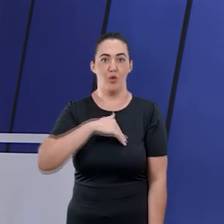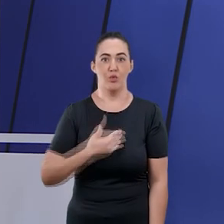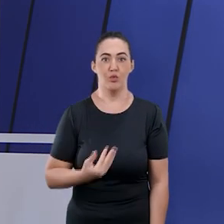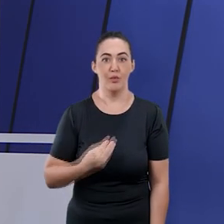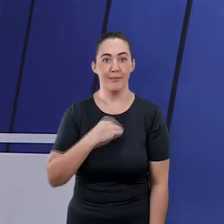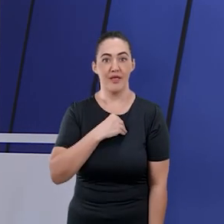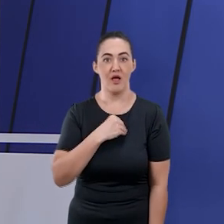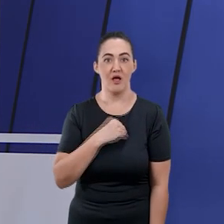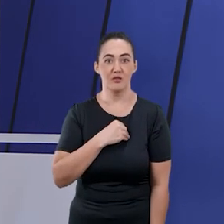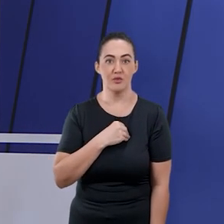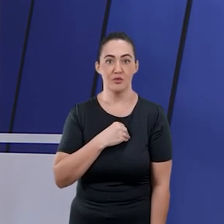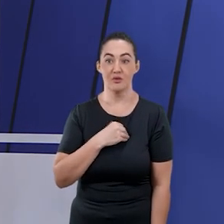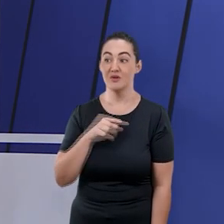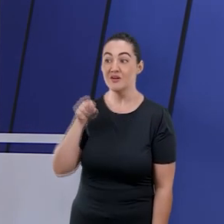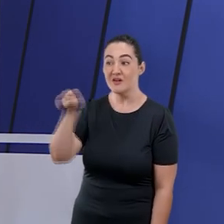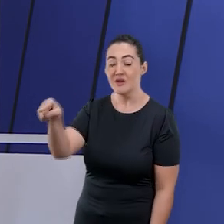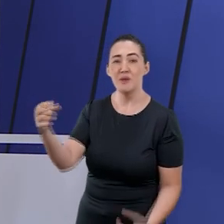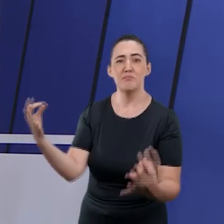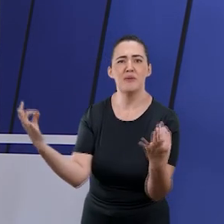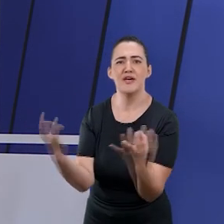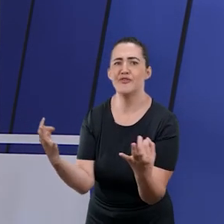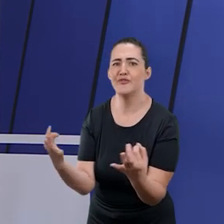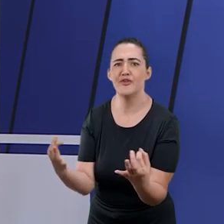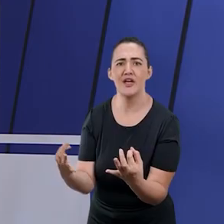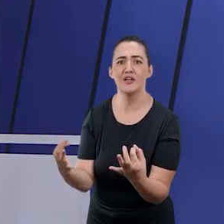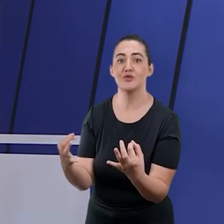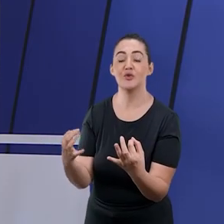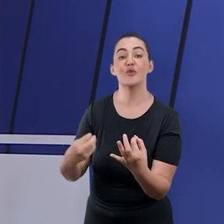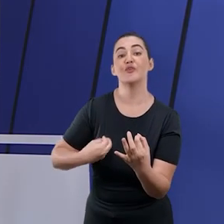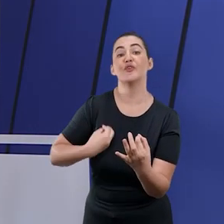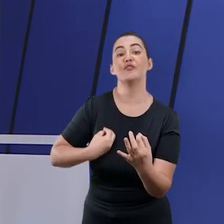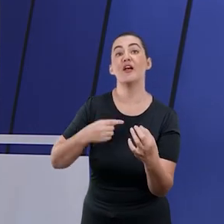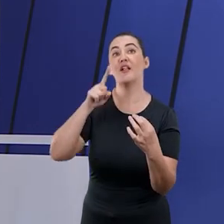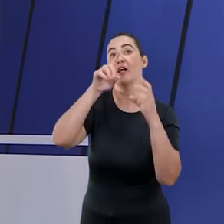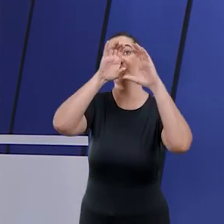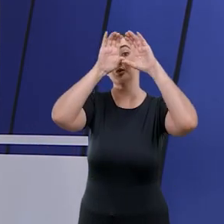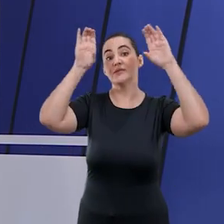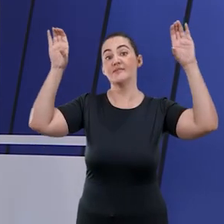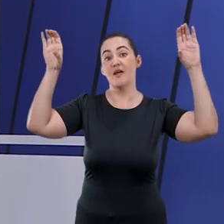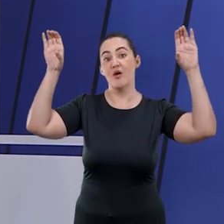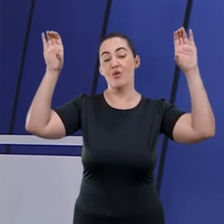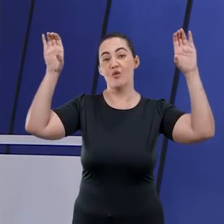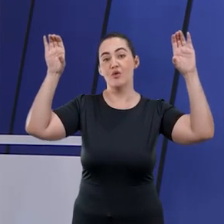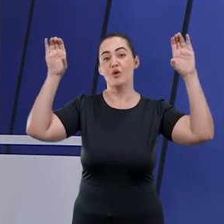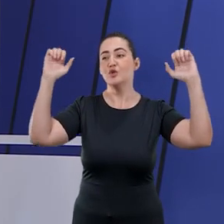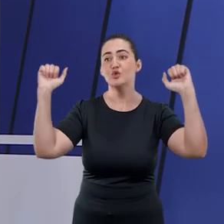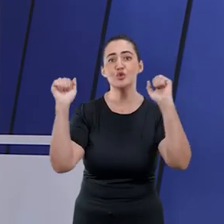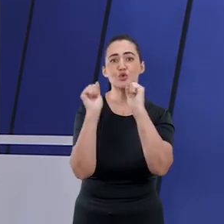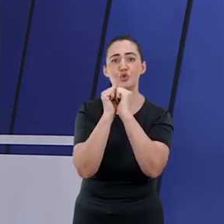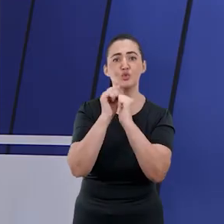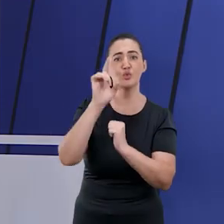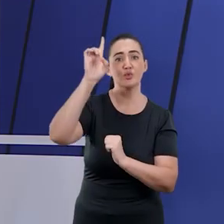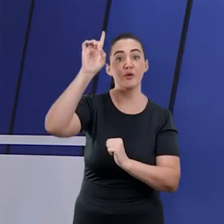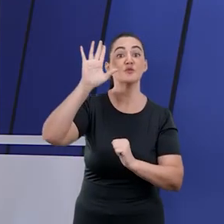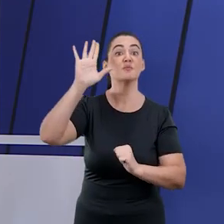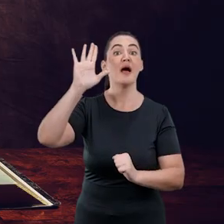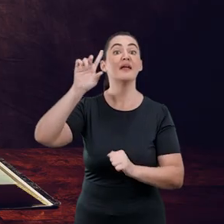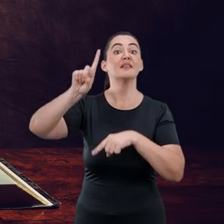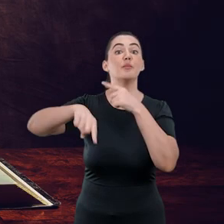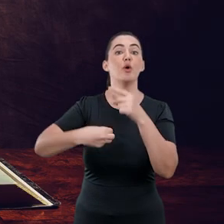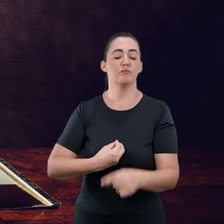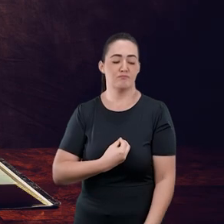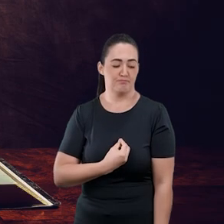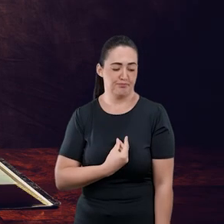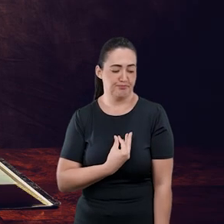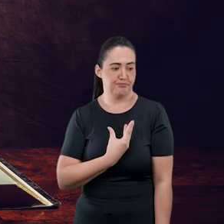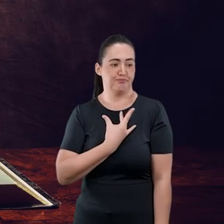pecado. Esse ser era perfeito antes, estava no céu no lugar perfeito, mas um dia se achou iniquidade no coração desse anjo.